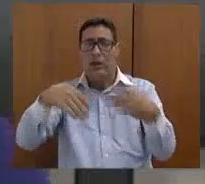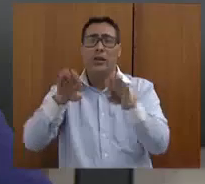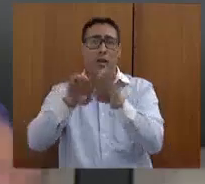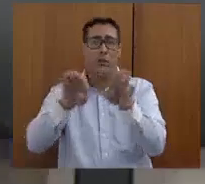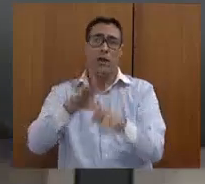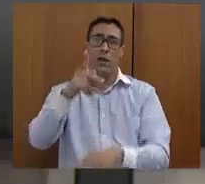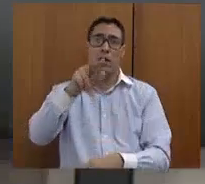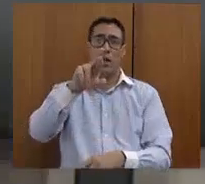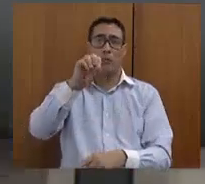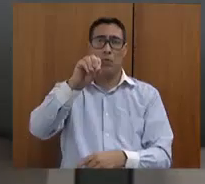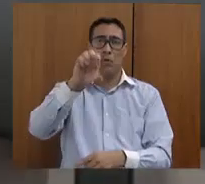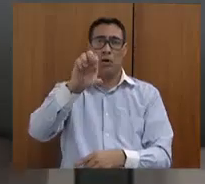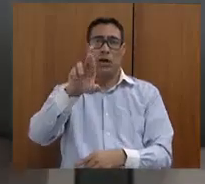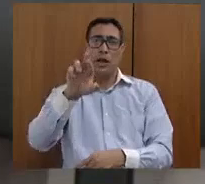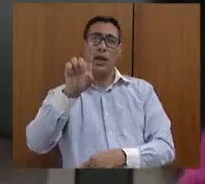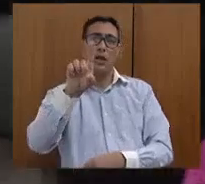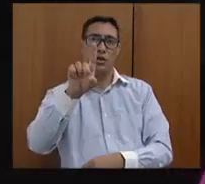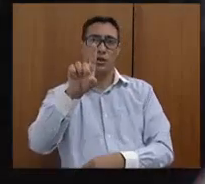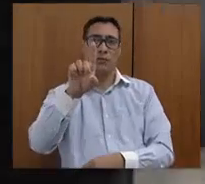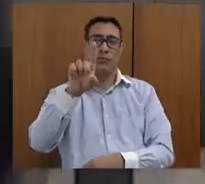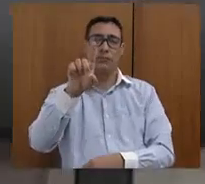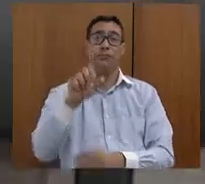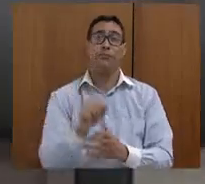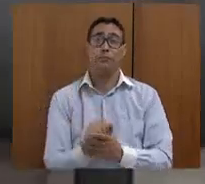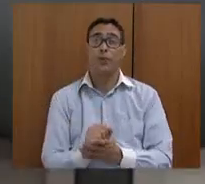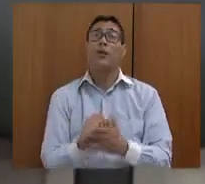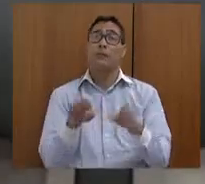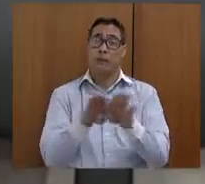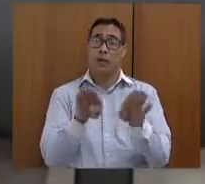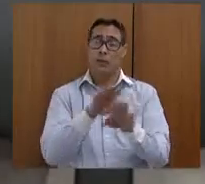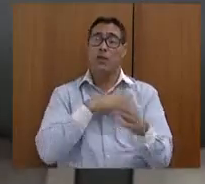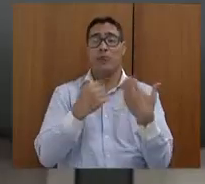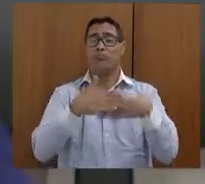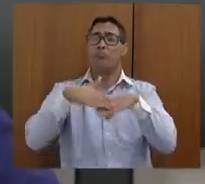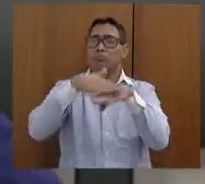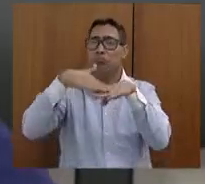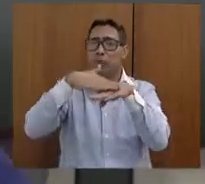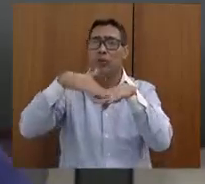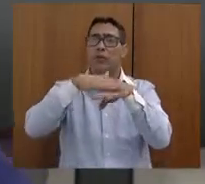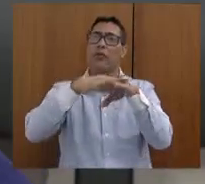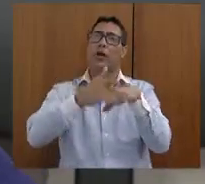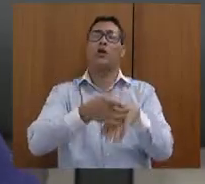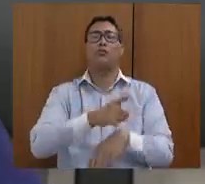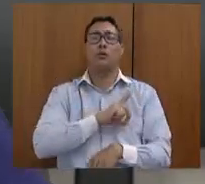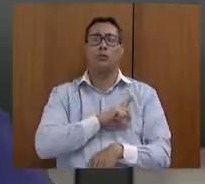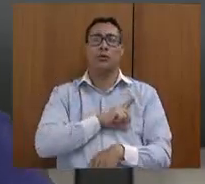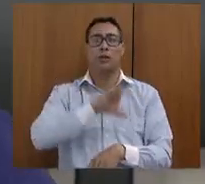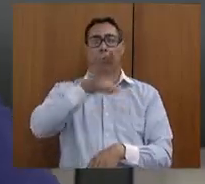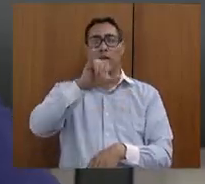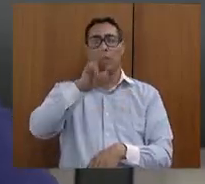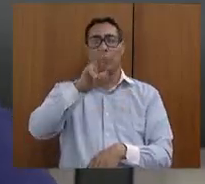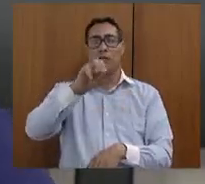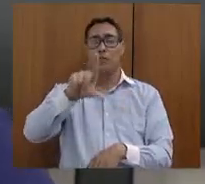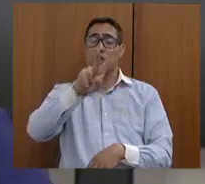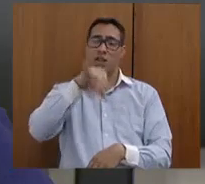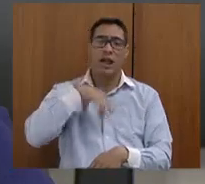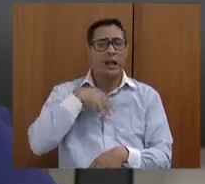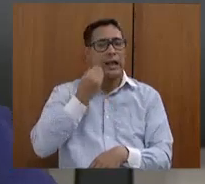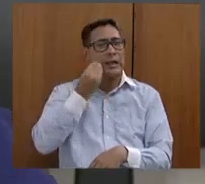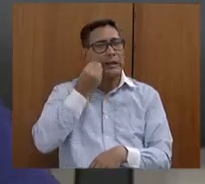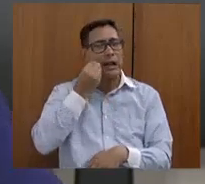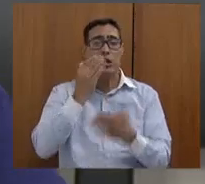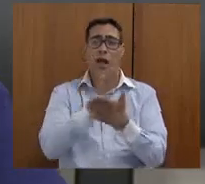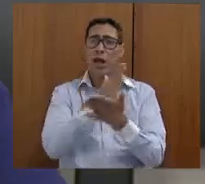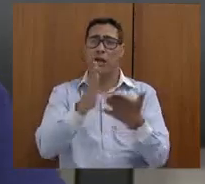disso estamos com diálogo para com a polícia civil Já estamos em fase de teste de algum